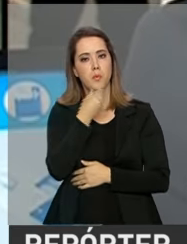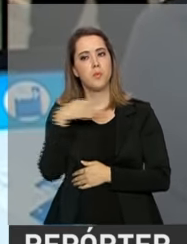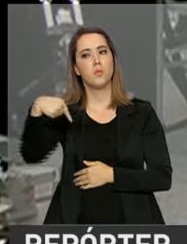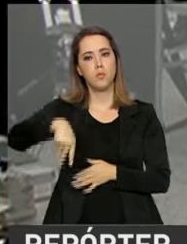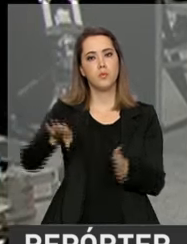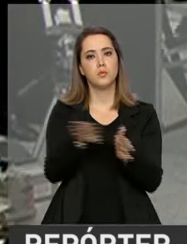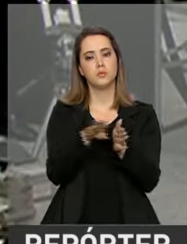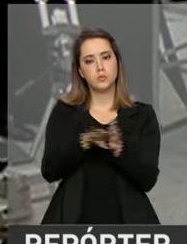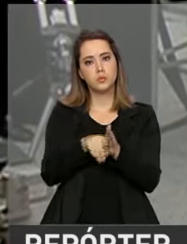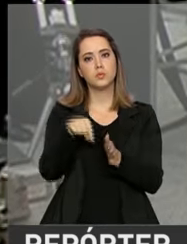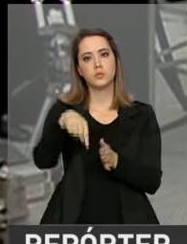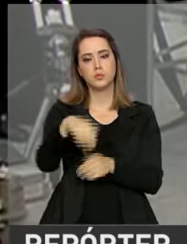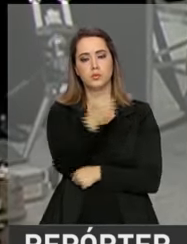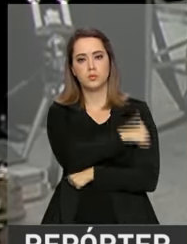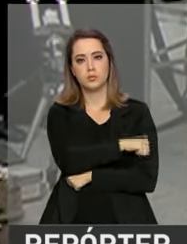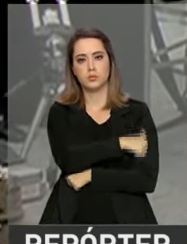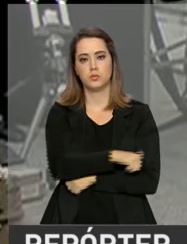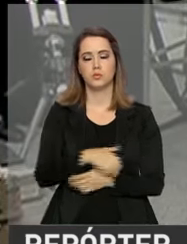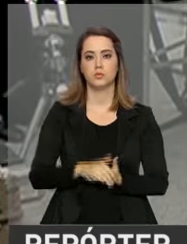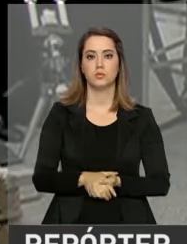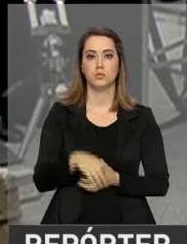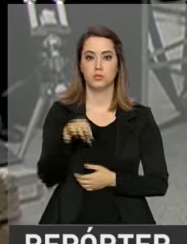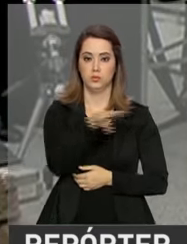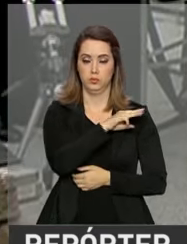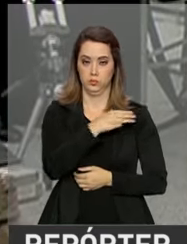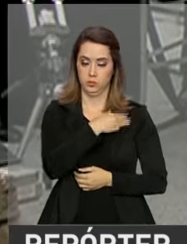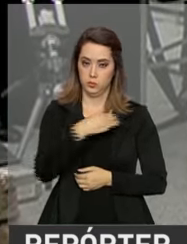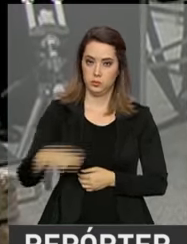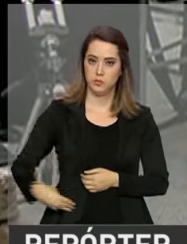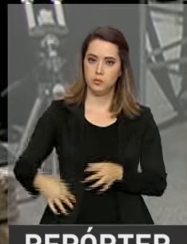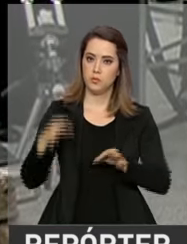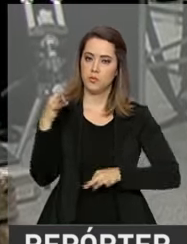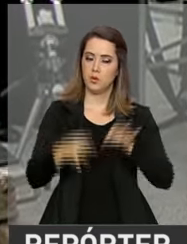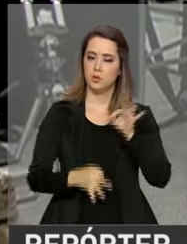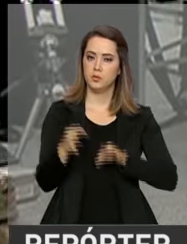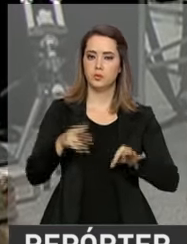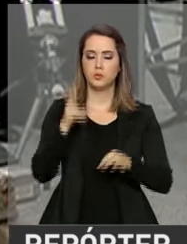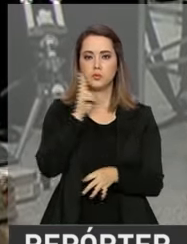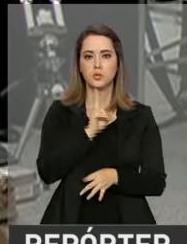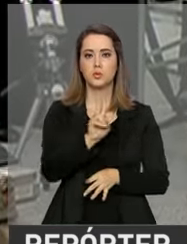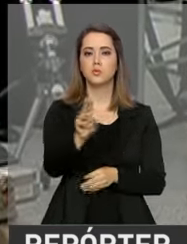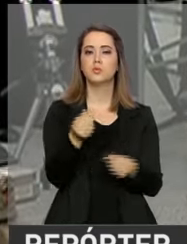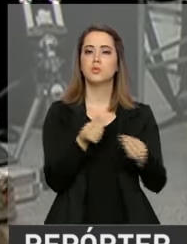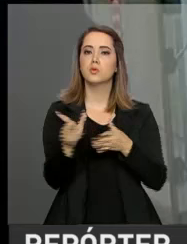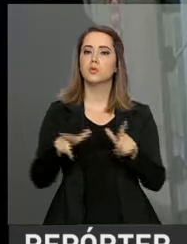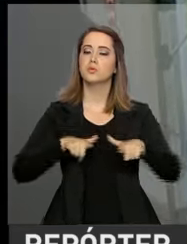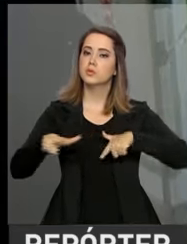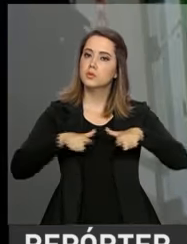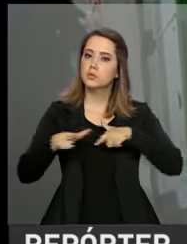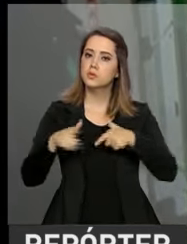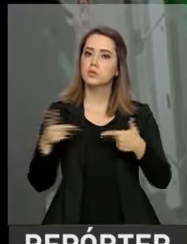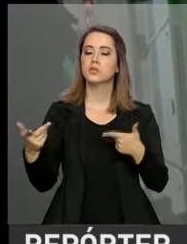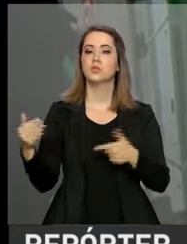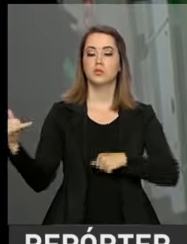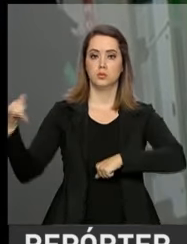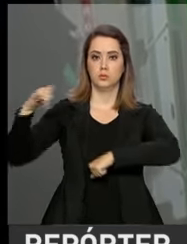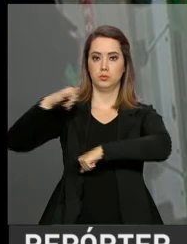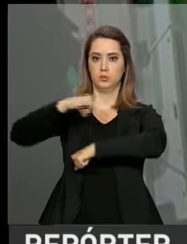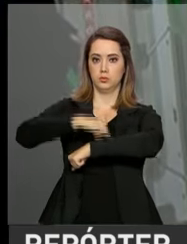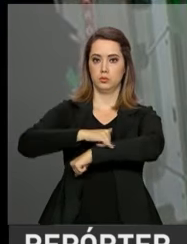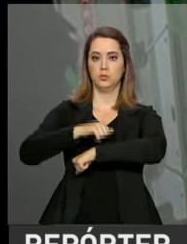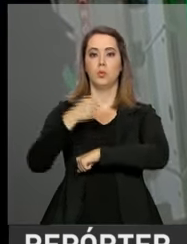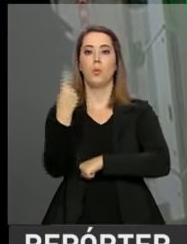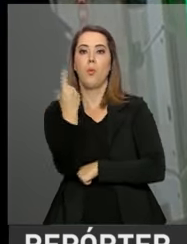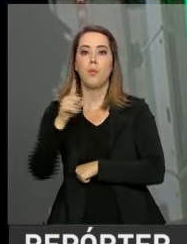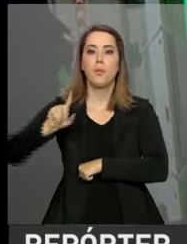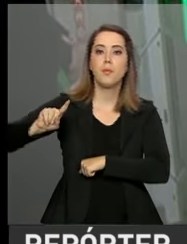ab o ministro da justiça também aproveitou para checar o esquema de segurança do aeroporto do galeão é por lá que cerca de um milhão